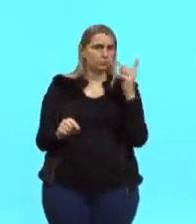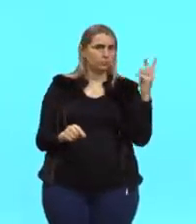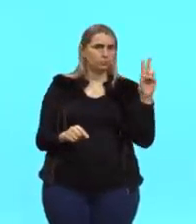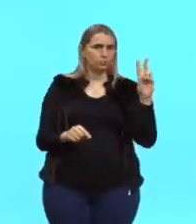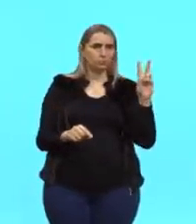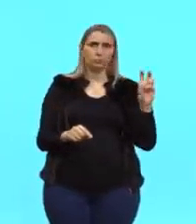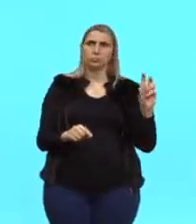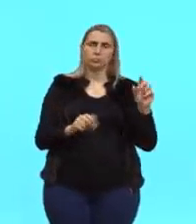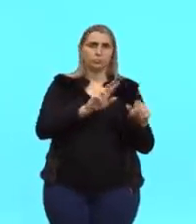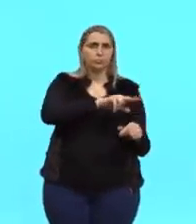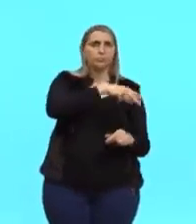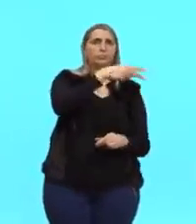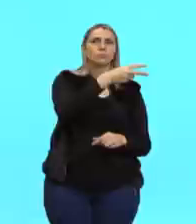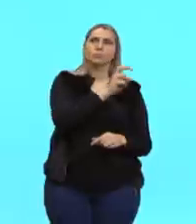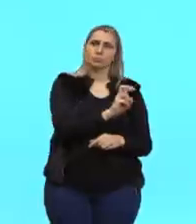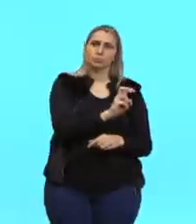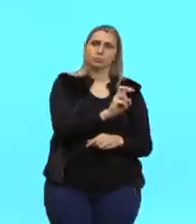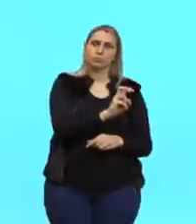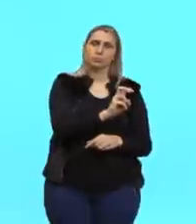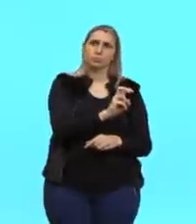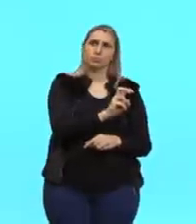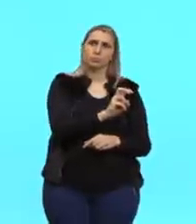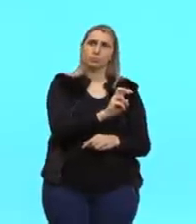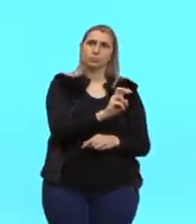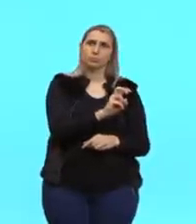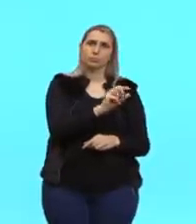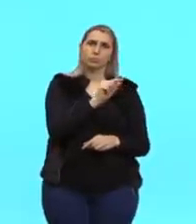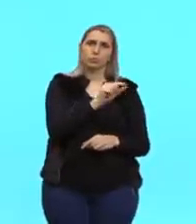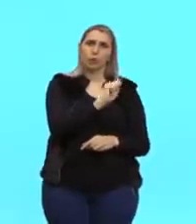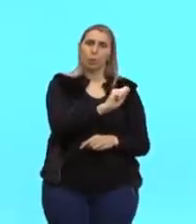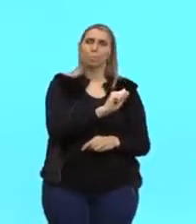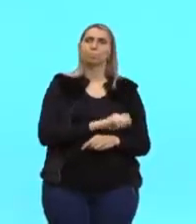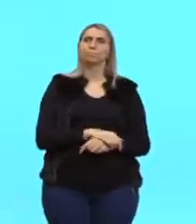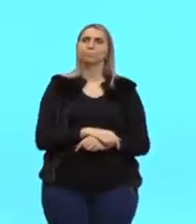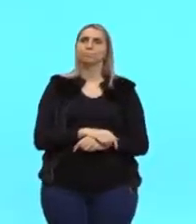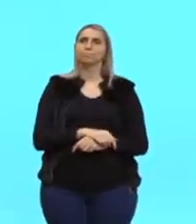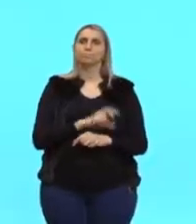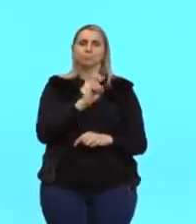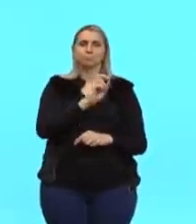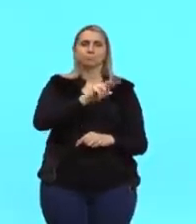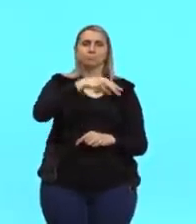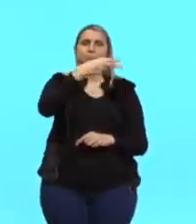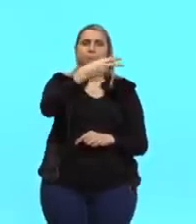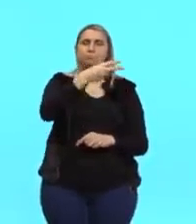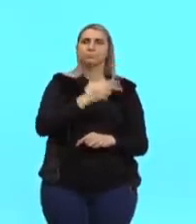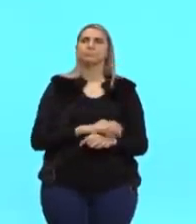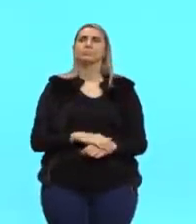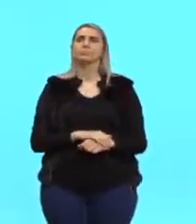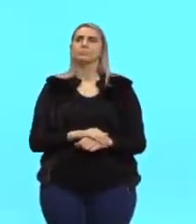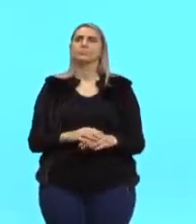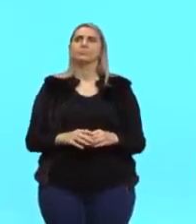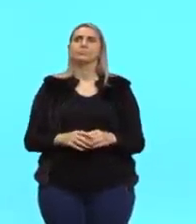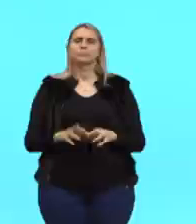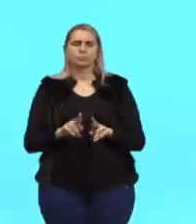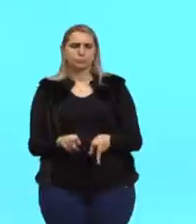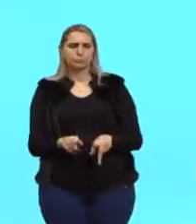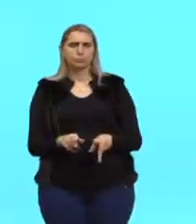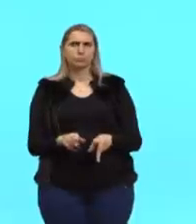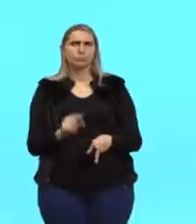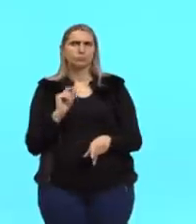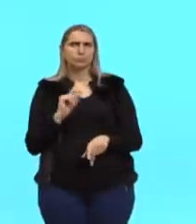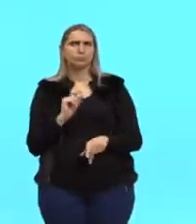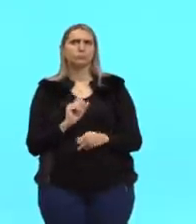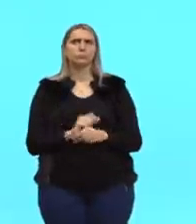igual ao quadrado da hipotenusa, ou seja, 25 é igual a 5 ao quadrado, certo? Que é diferente